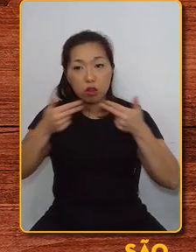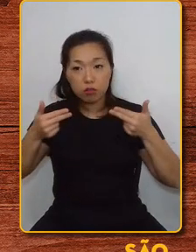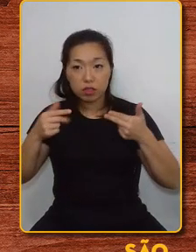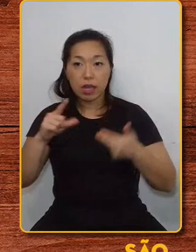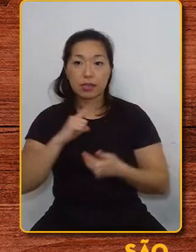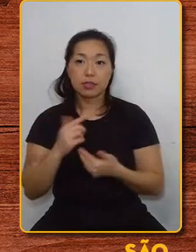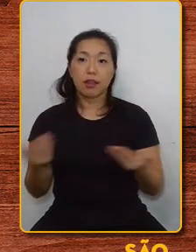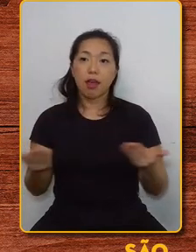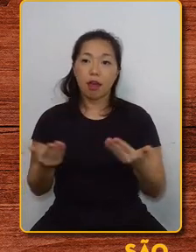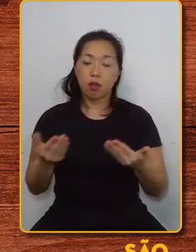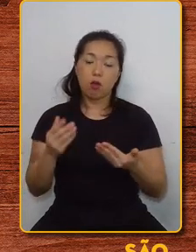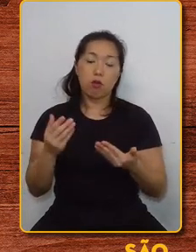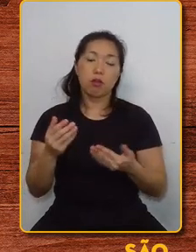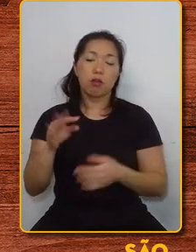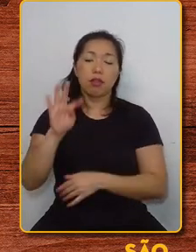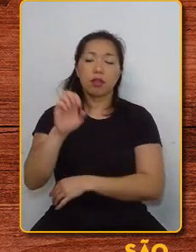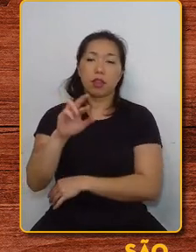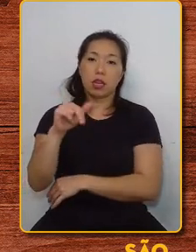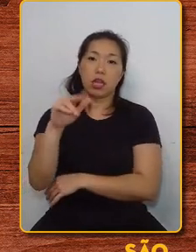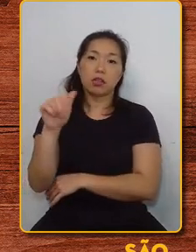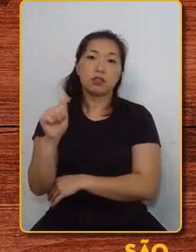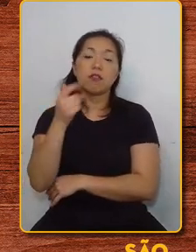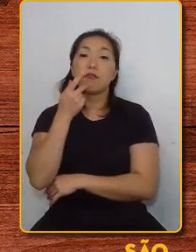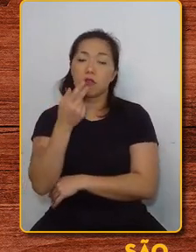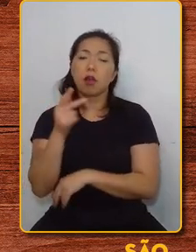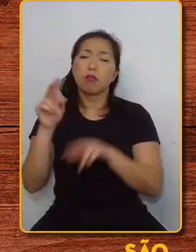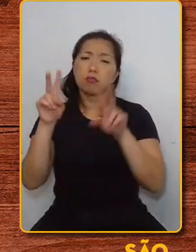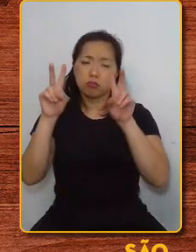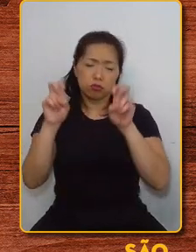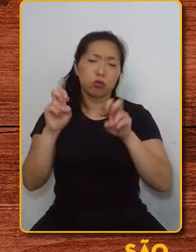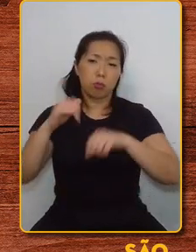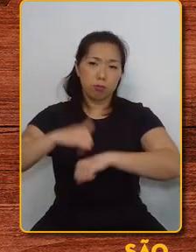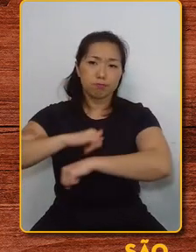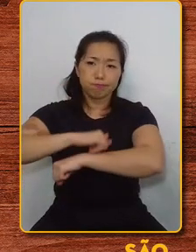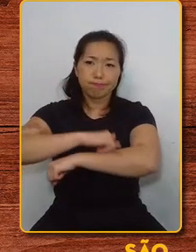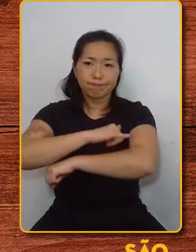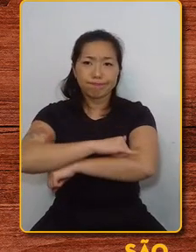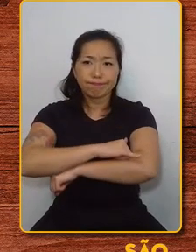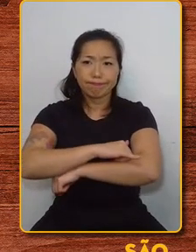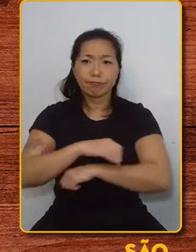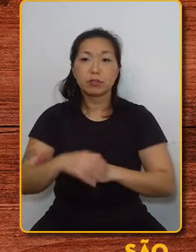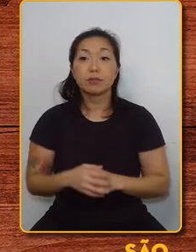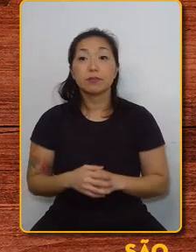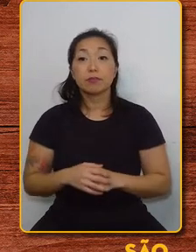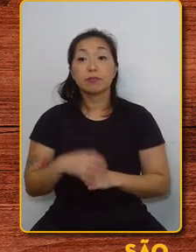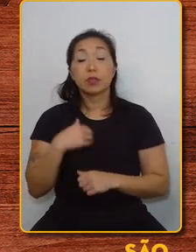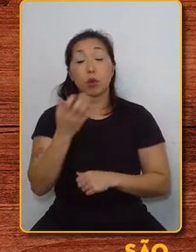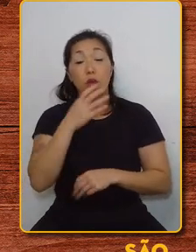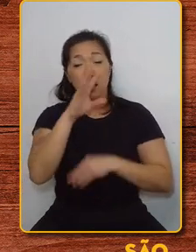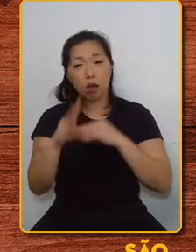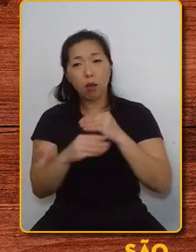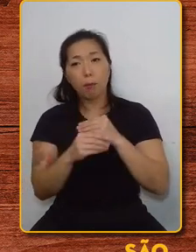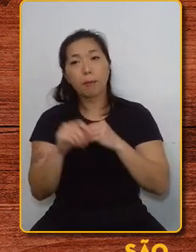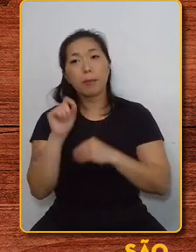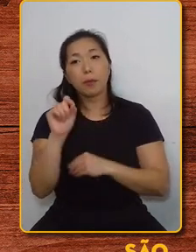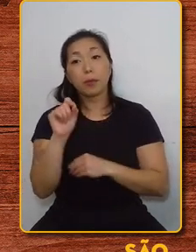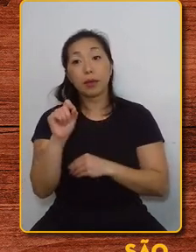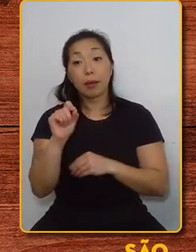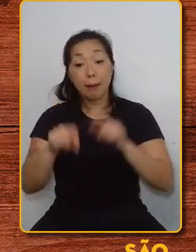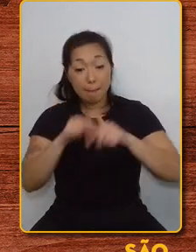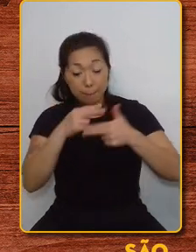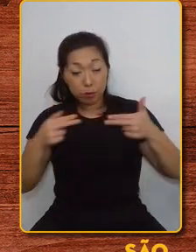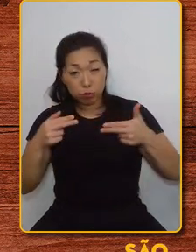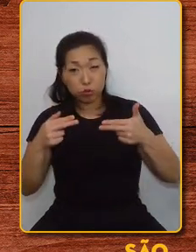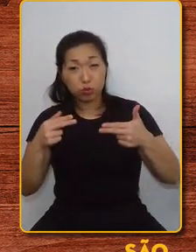da obesidade. E eu queria explicar uma coisa. A obesidade, os produtos ultraprocessados,